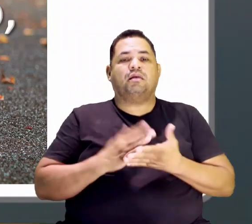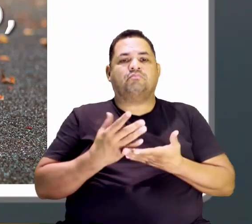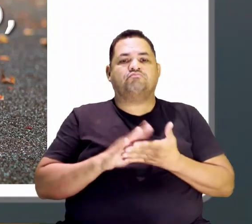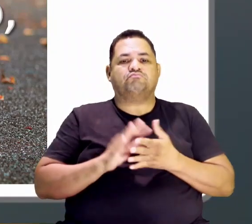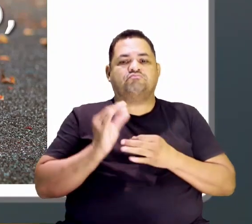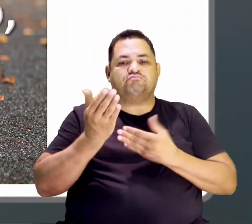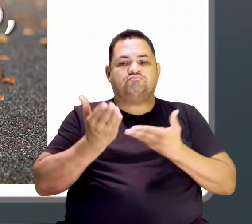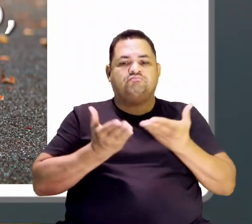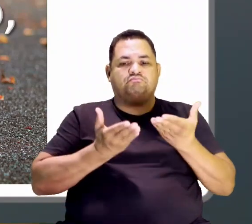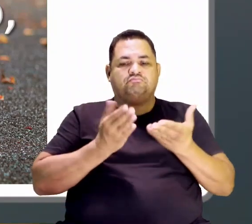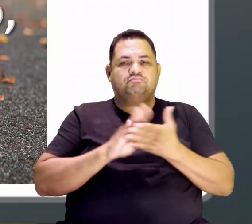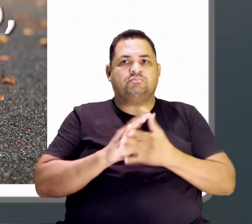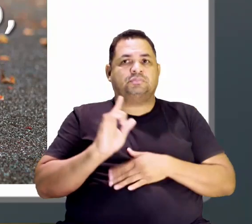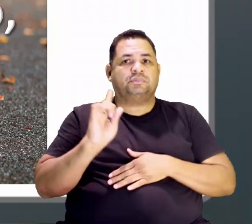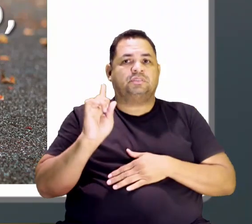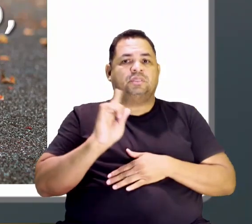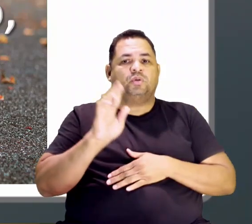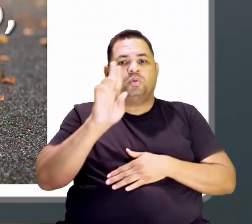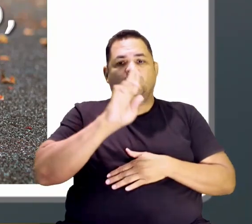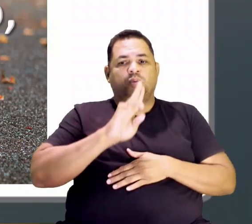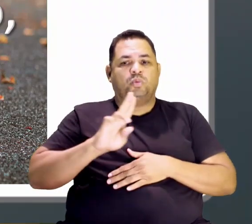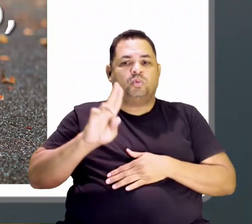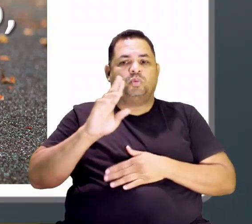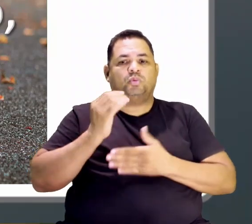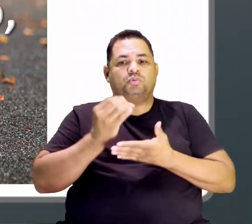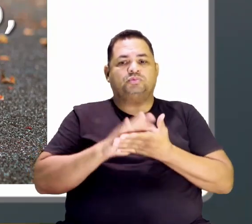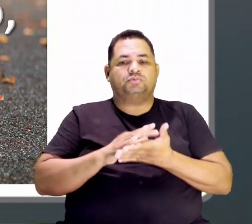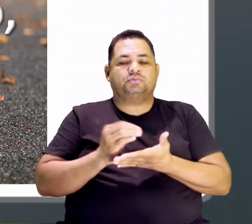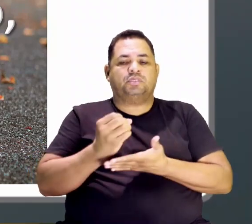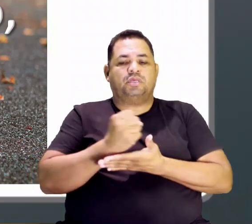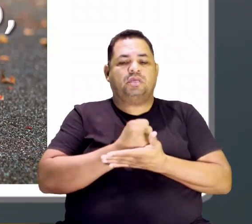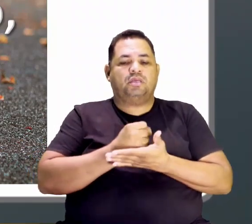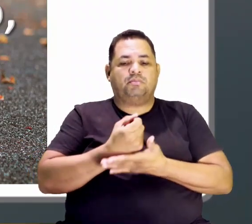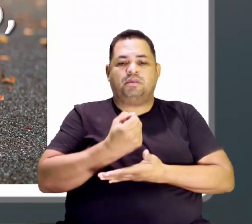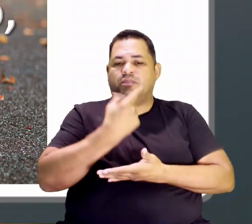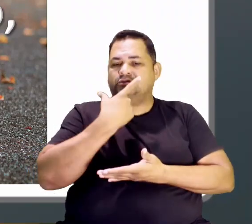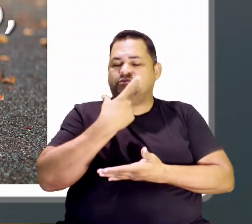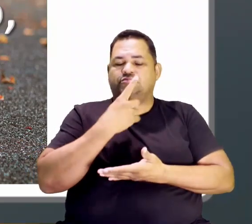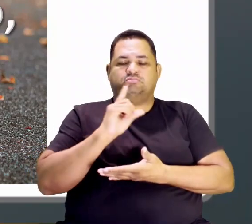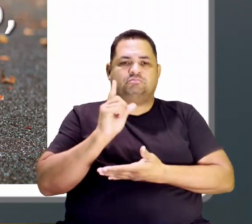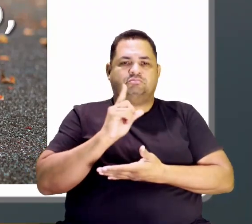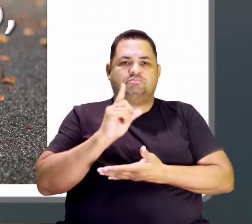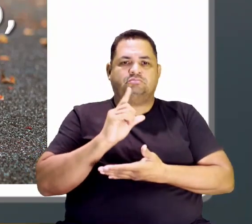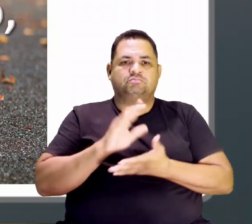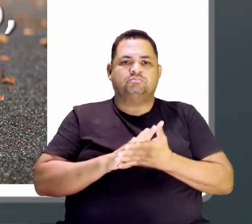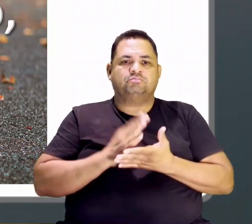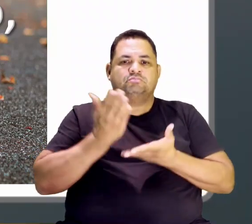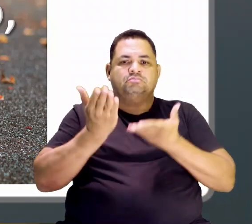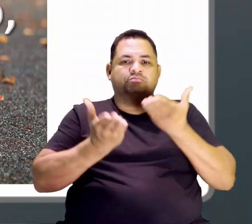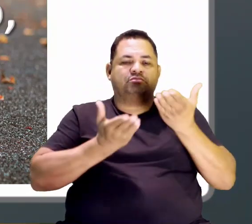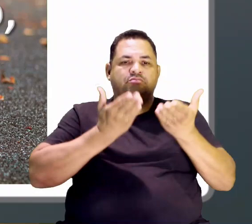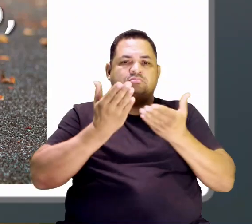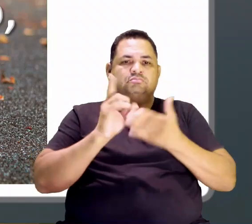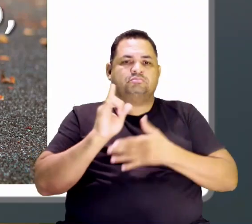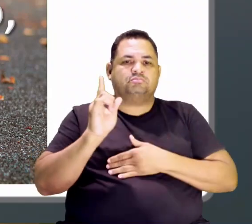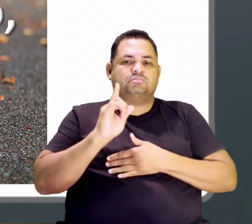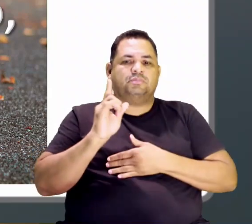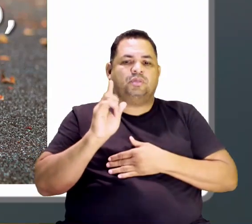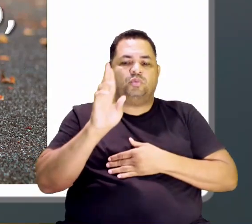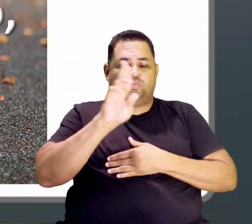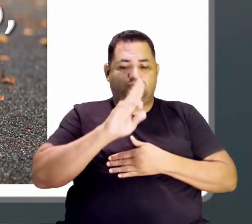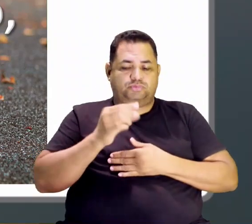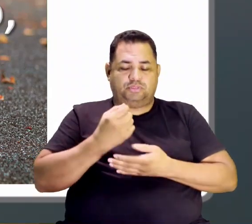não medicamentoso com grandes efeitos. Olha bem, o único tratamento não